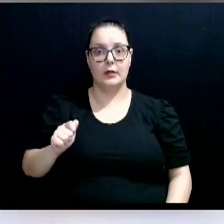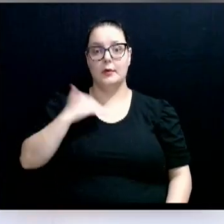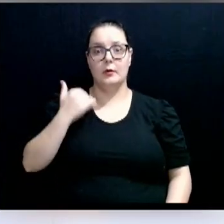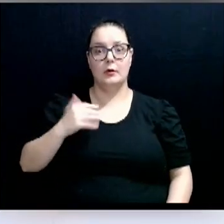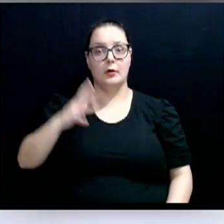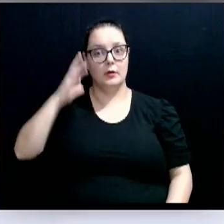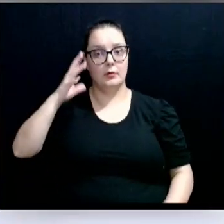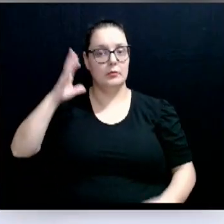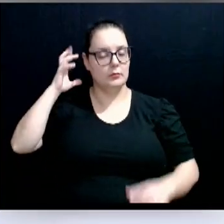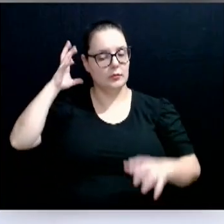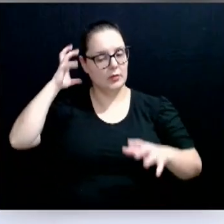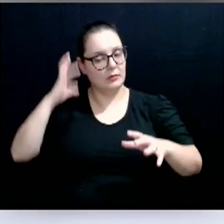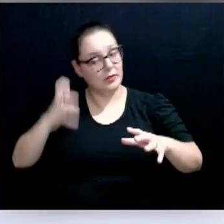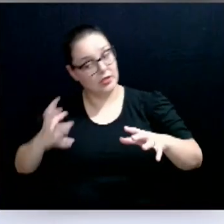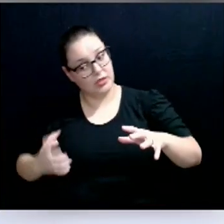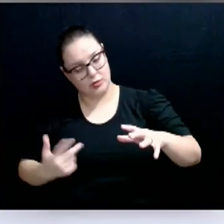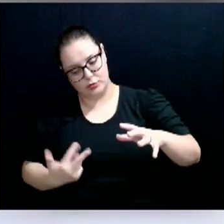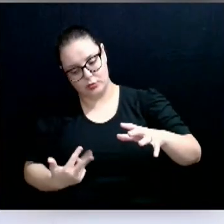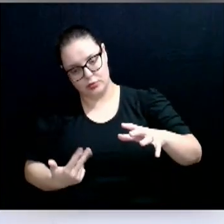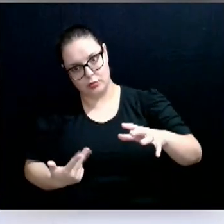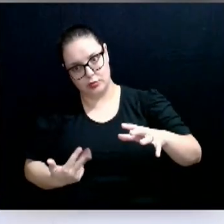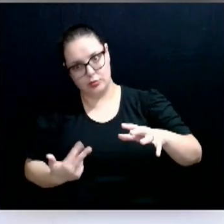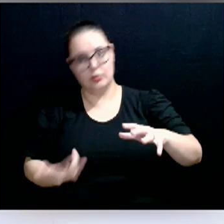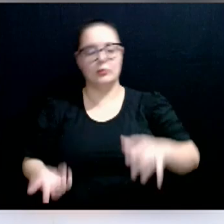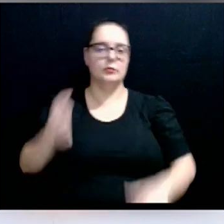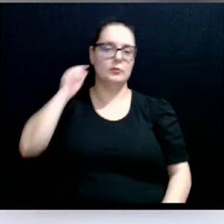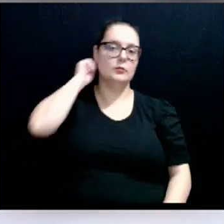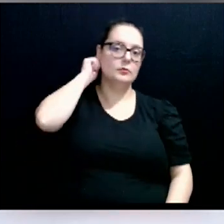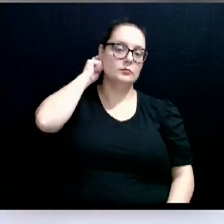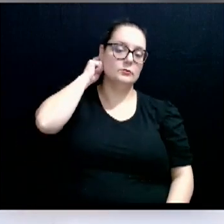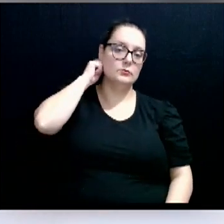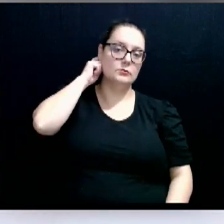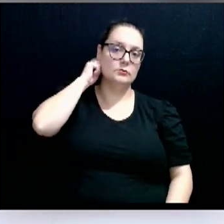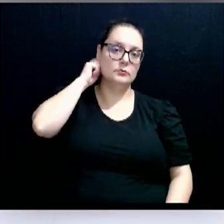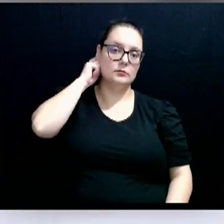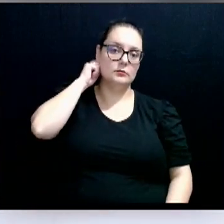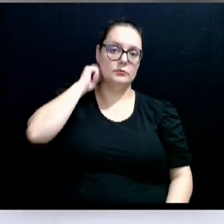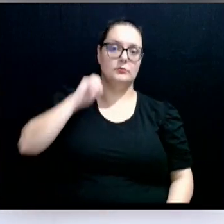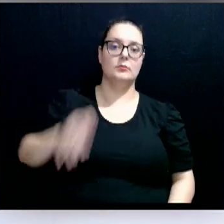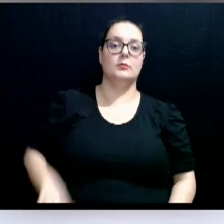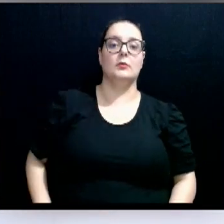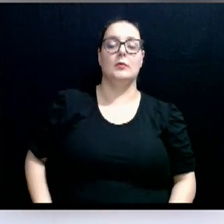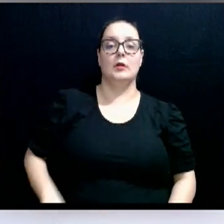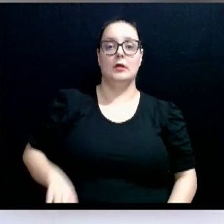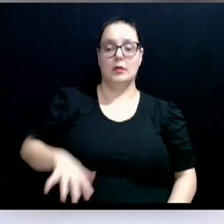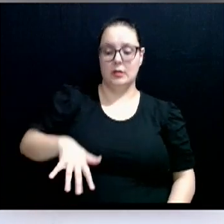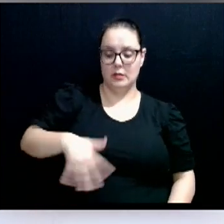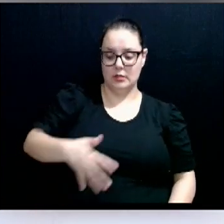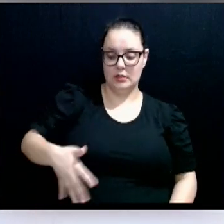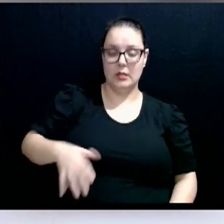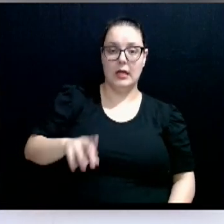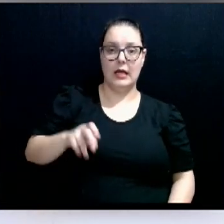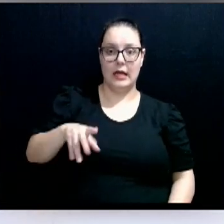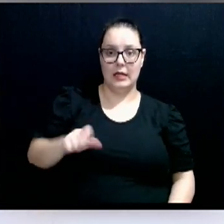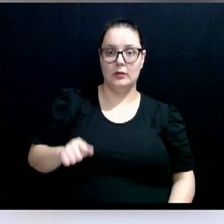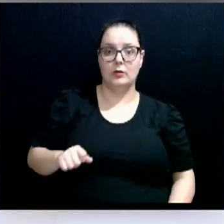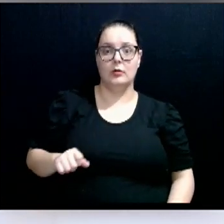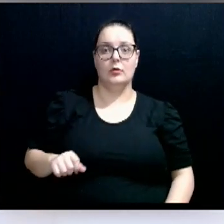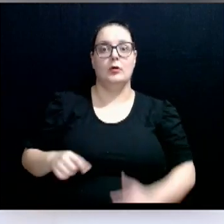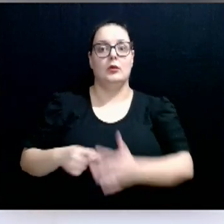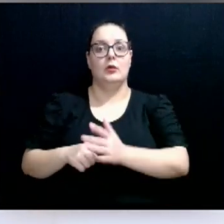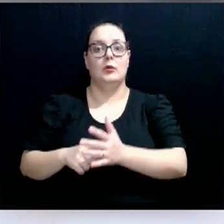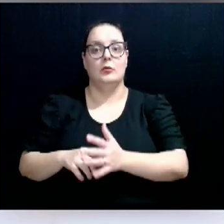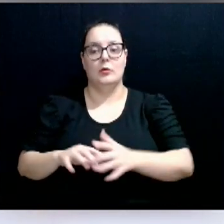sugado, dispositivos, e que também esses ralos, esse motor de sucção, ele seja desligado durante o